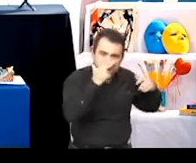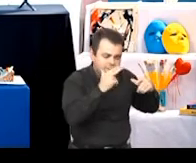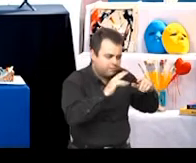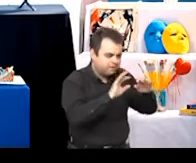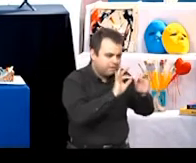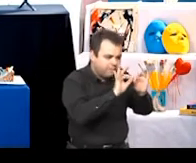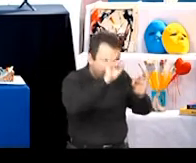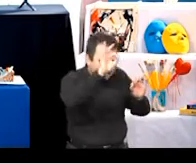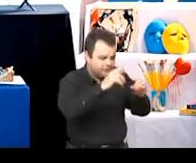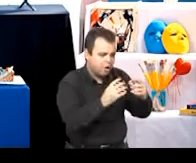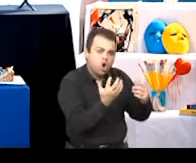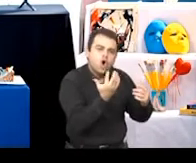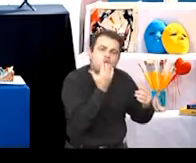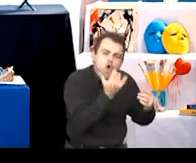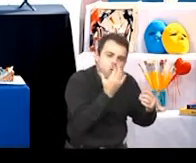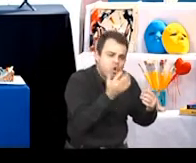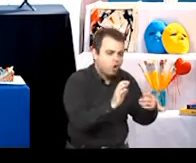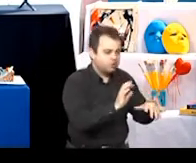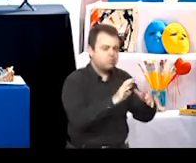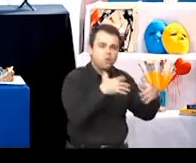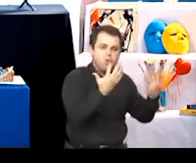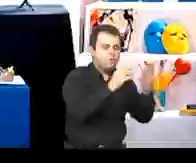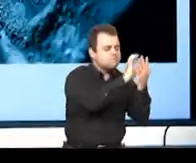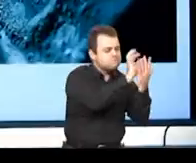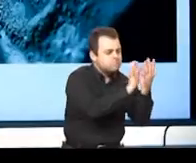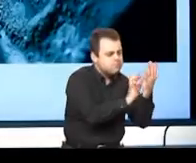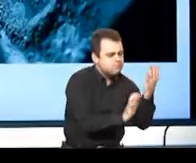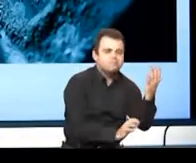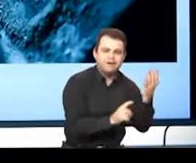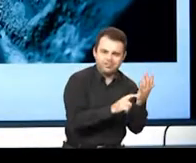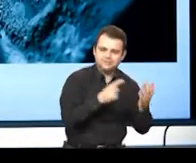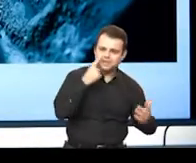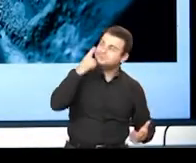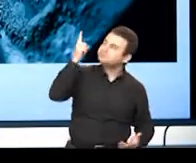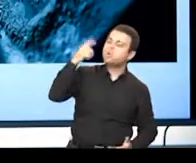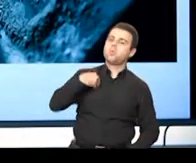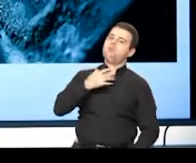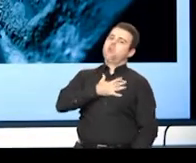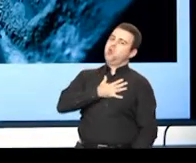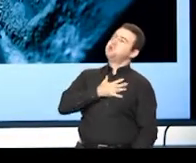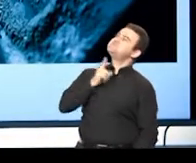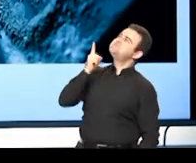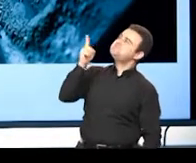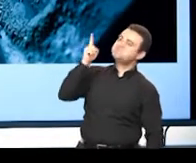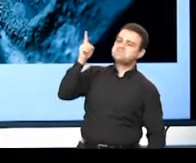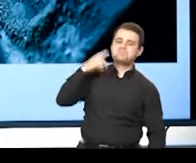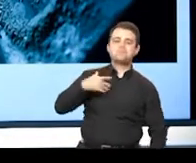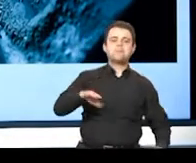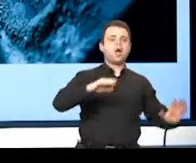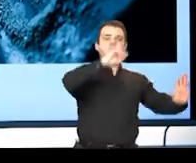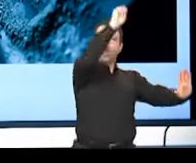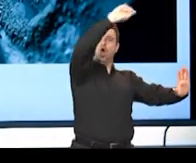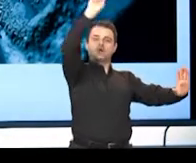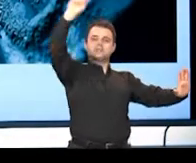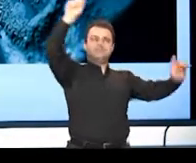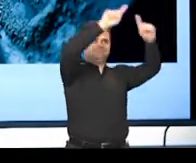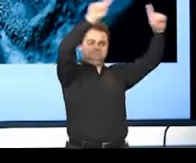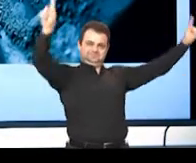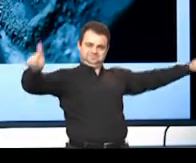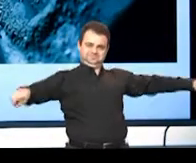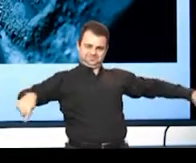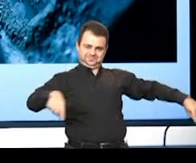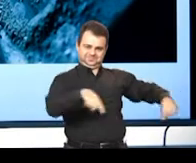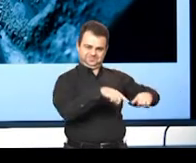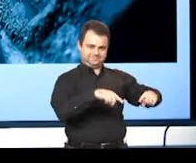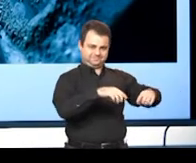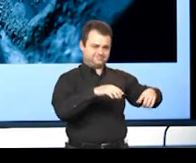as linhas, as cores, as texturas. Essa imagem eu gosto bastante. O aluno foi até a frente, na lousa, colocou o celular